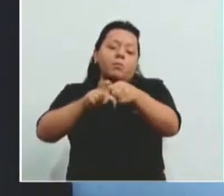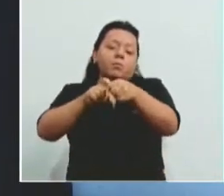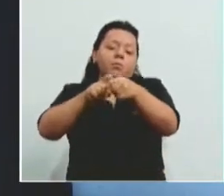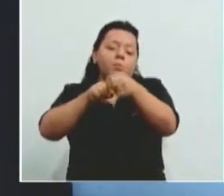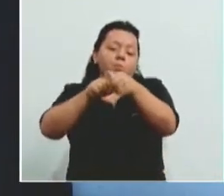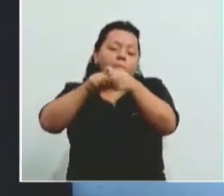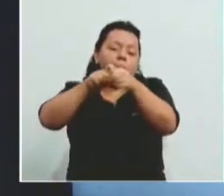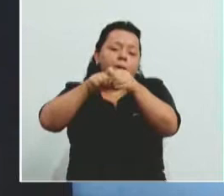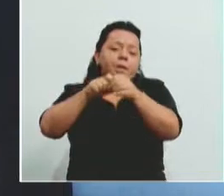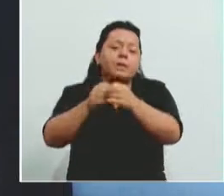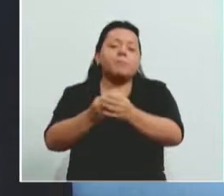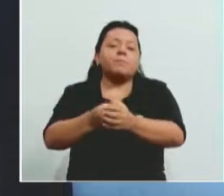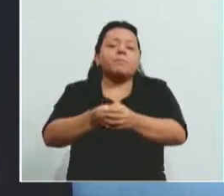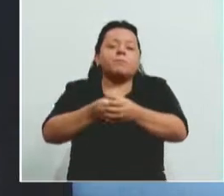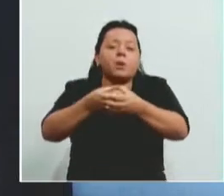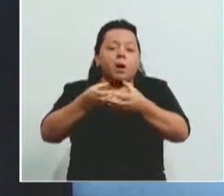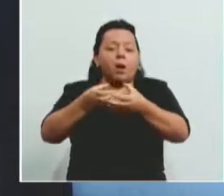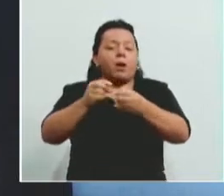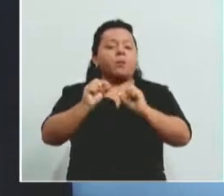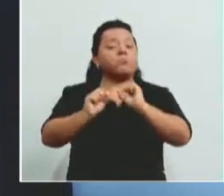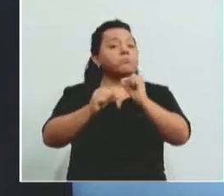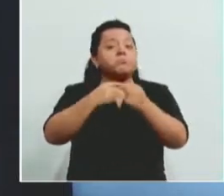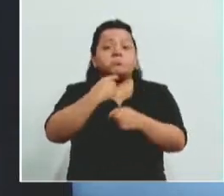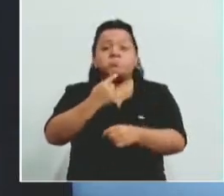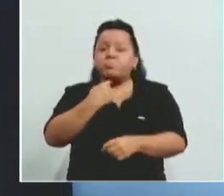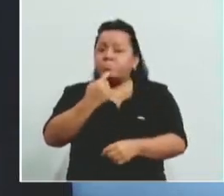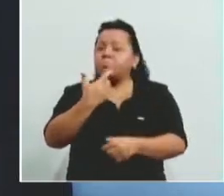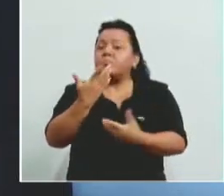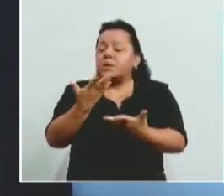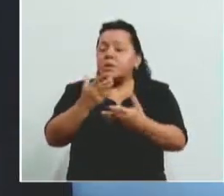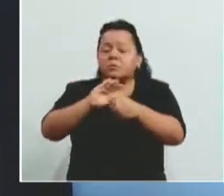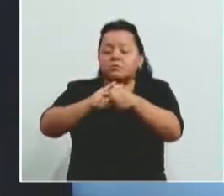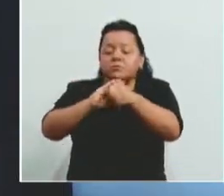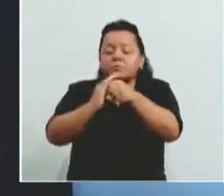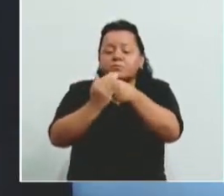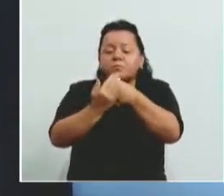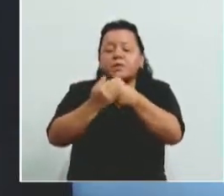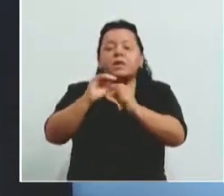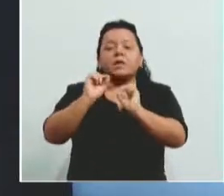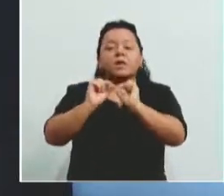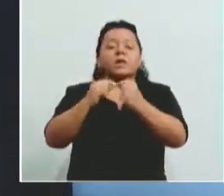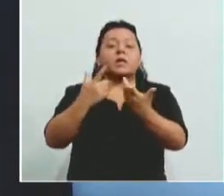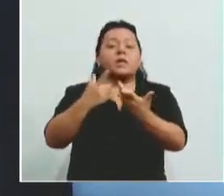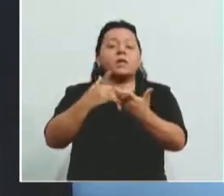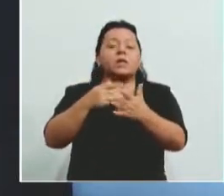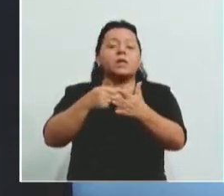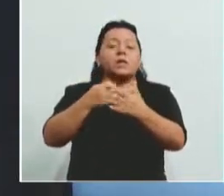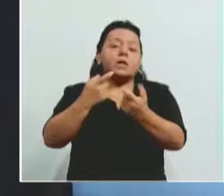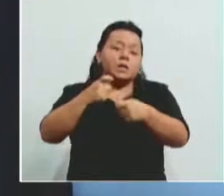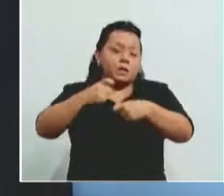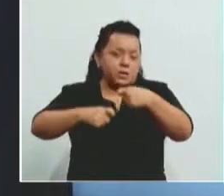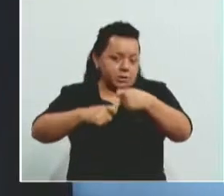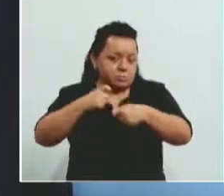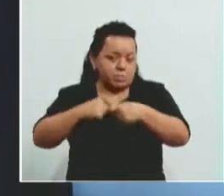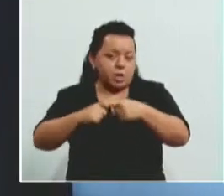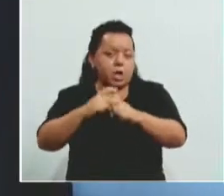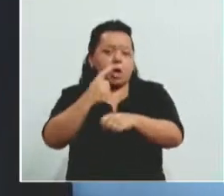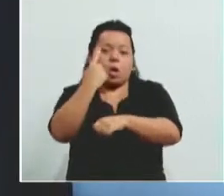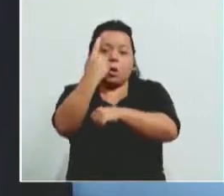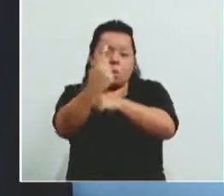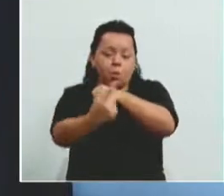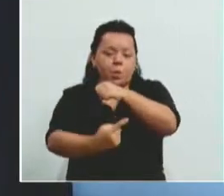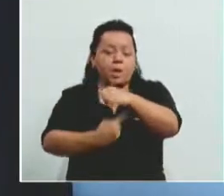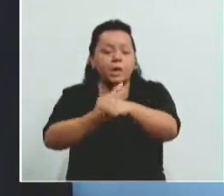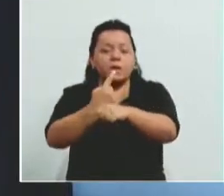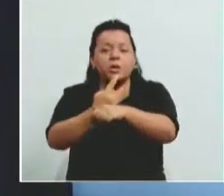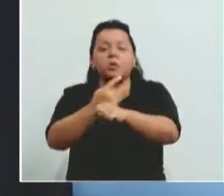aí a mulher tem dificuldade, fica tentando. E assim, tem que tentar durante um ano relações sexuais